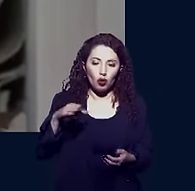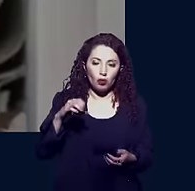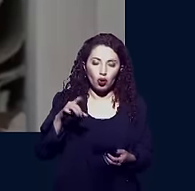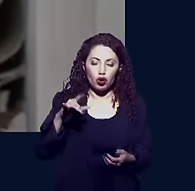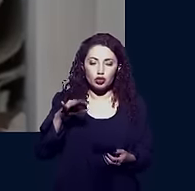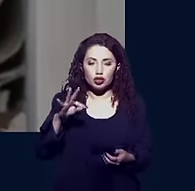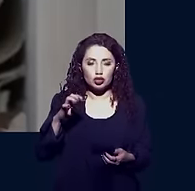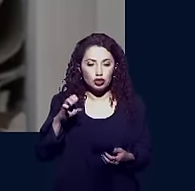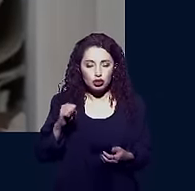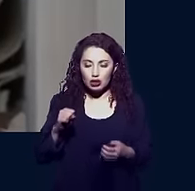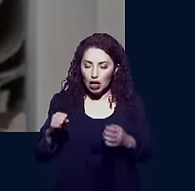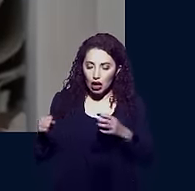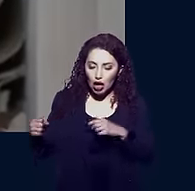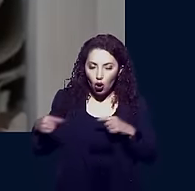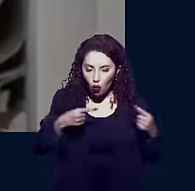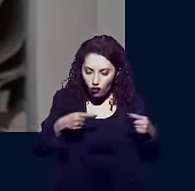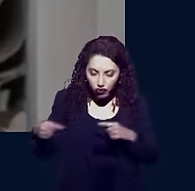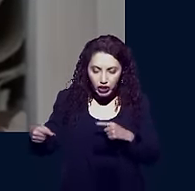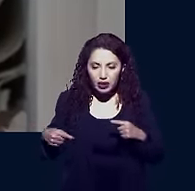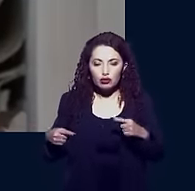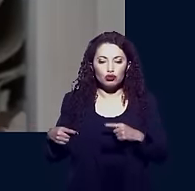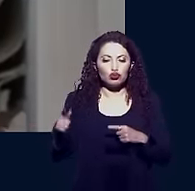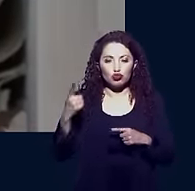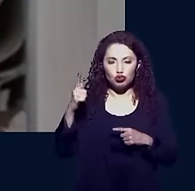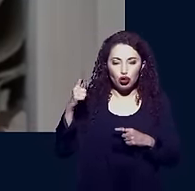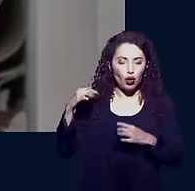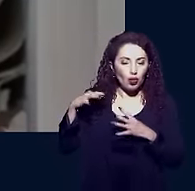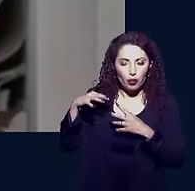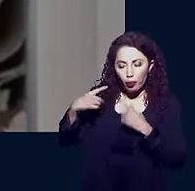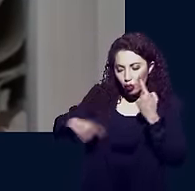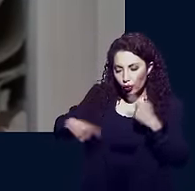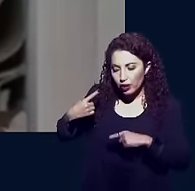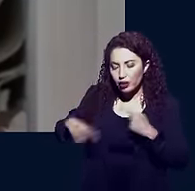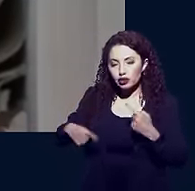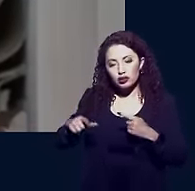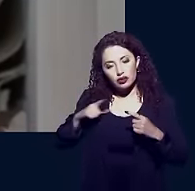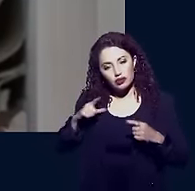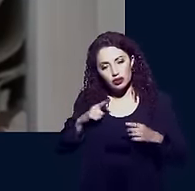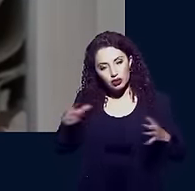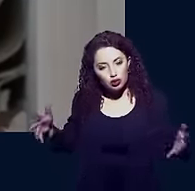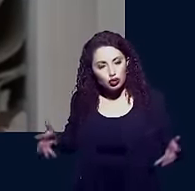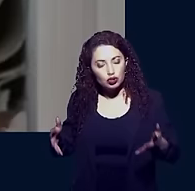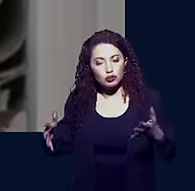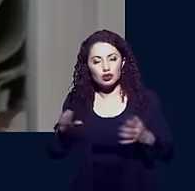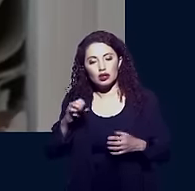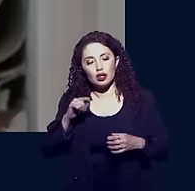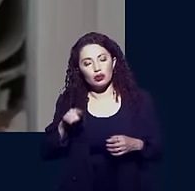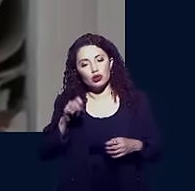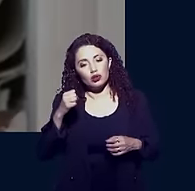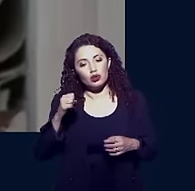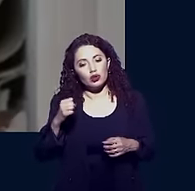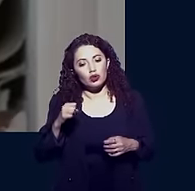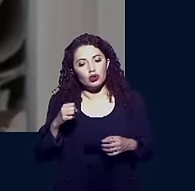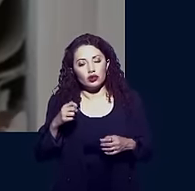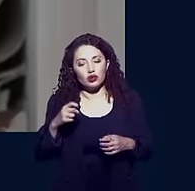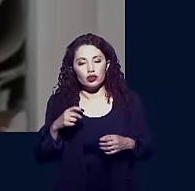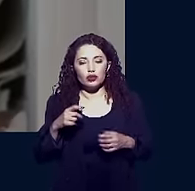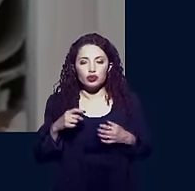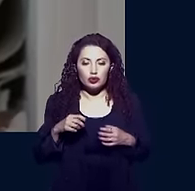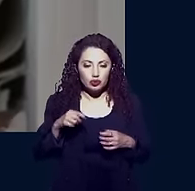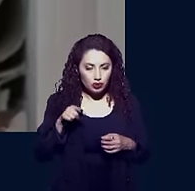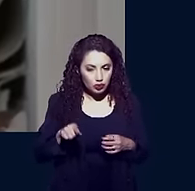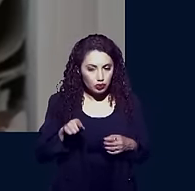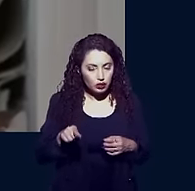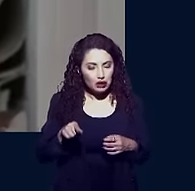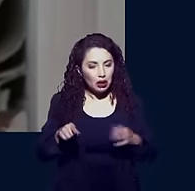guerra e assim a China a gente ouviu esse estímulo de ponto o e do PIB entre 23 e 24 e o Brasil vai ser o